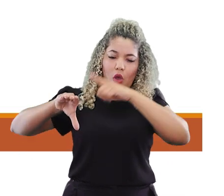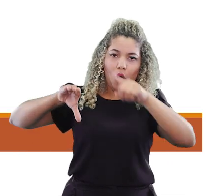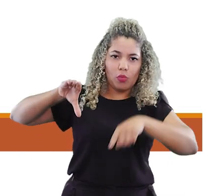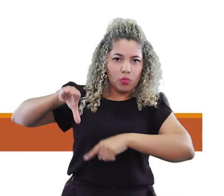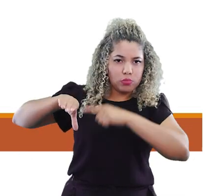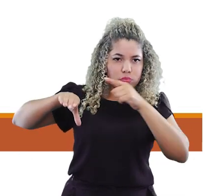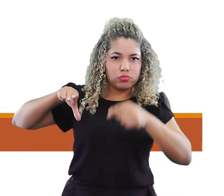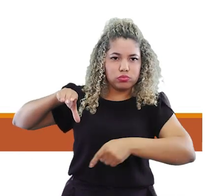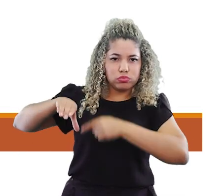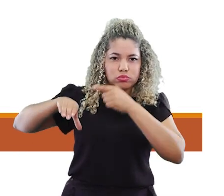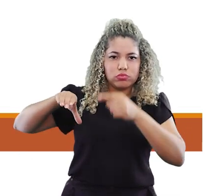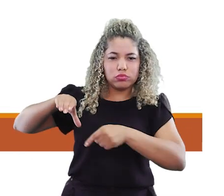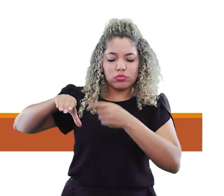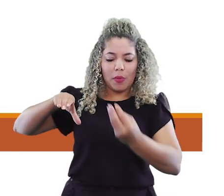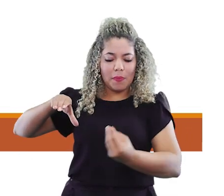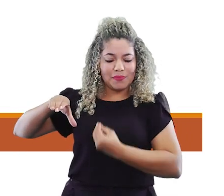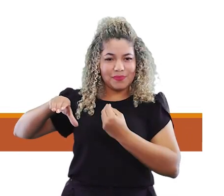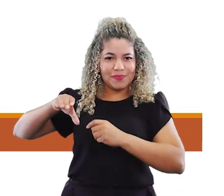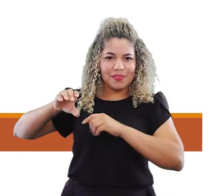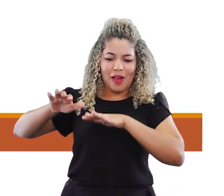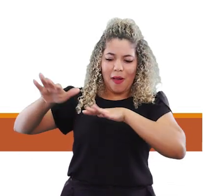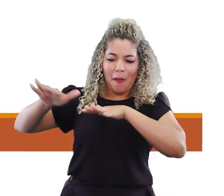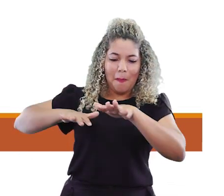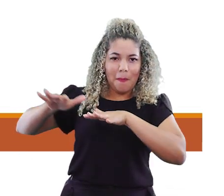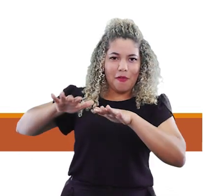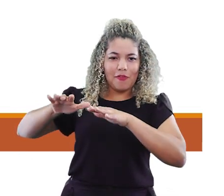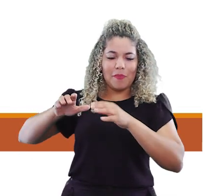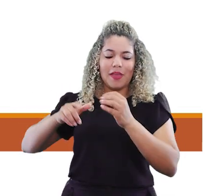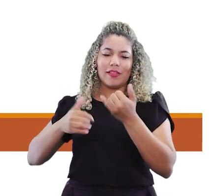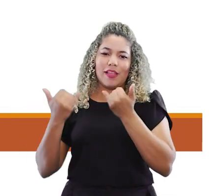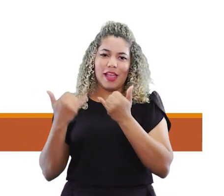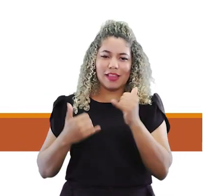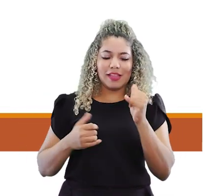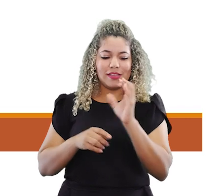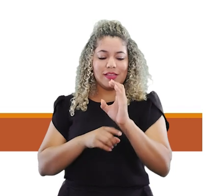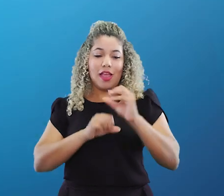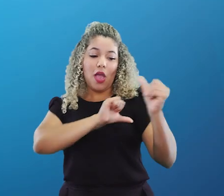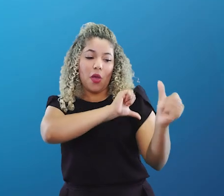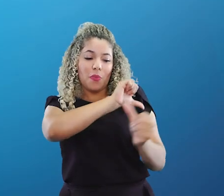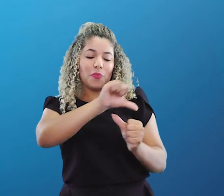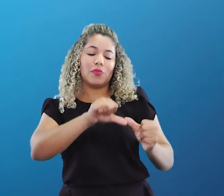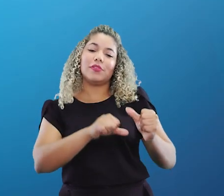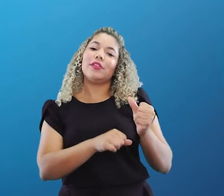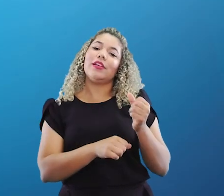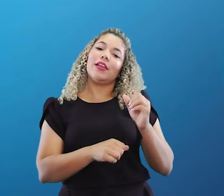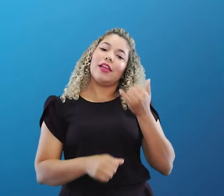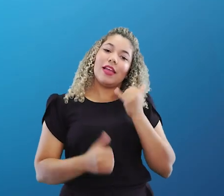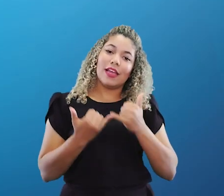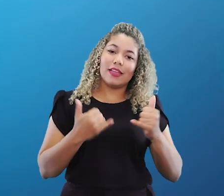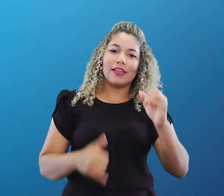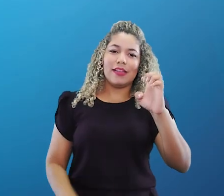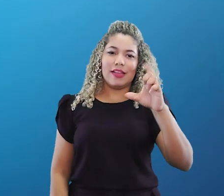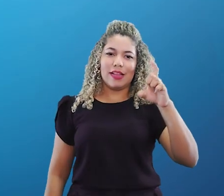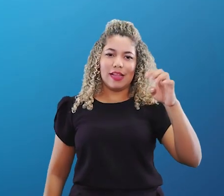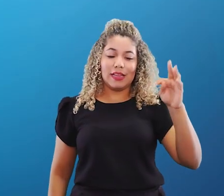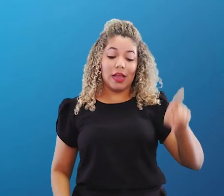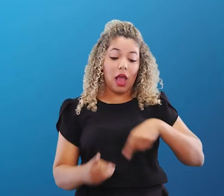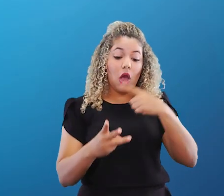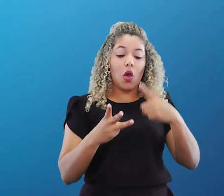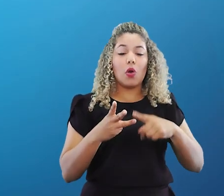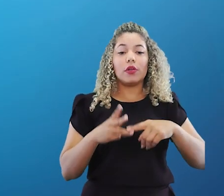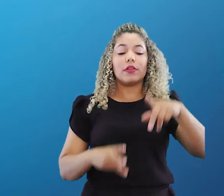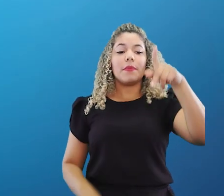turbina dessas usinas, movimento cinético, em energia elétrica. Além disso, nós temos a energia